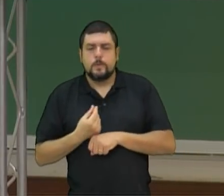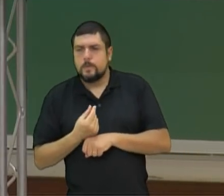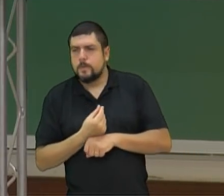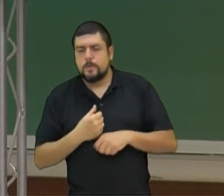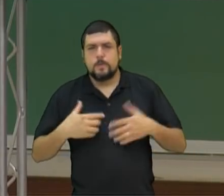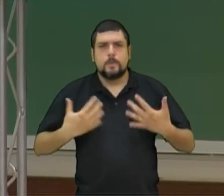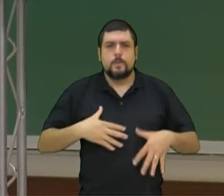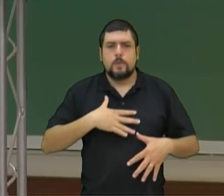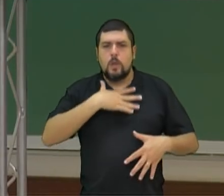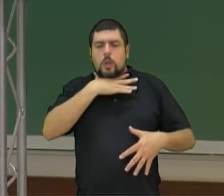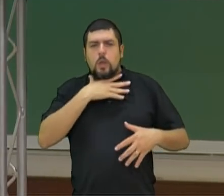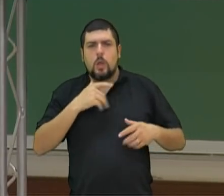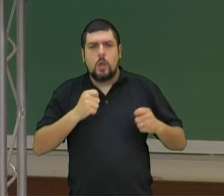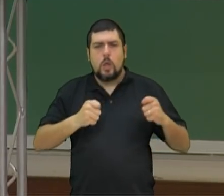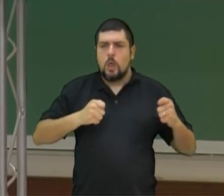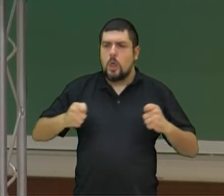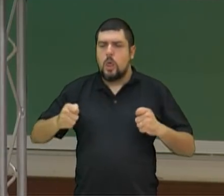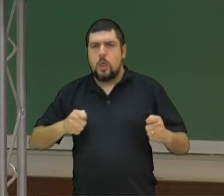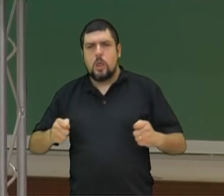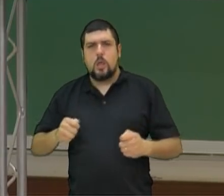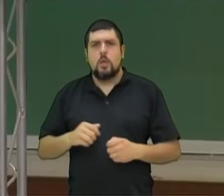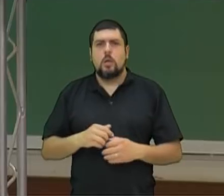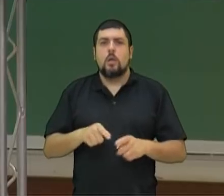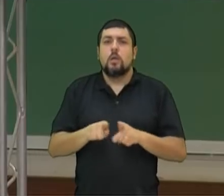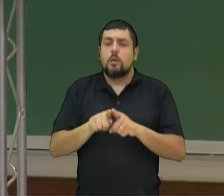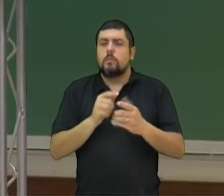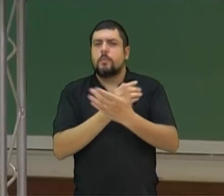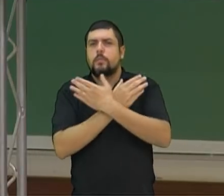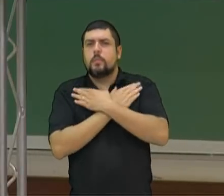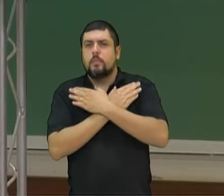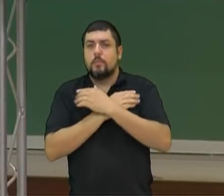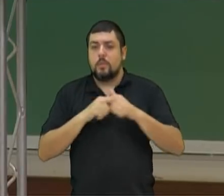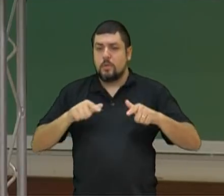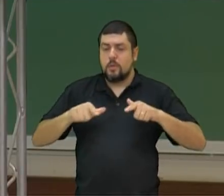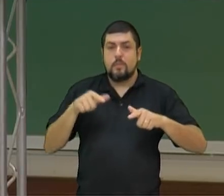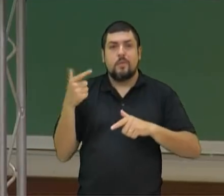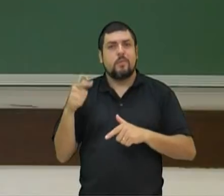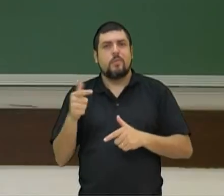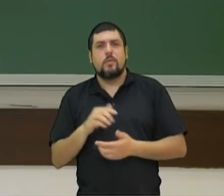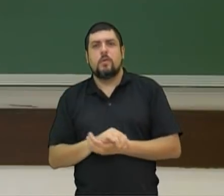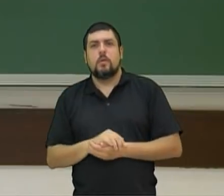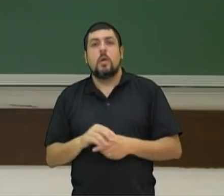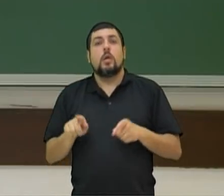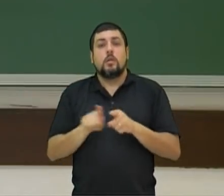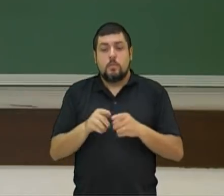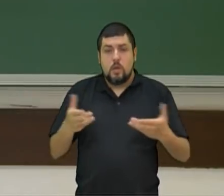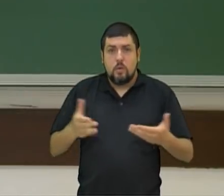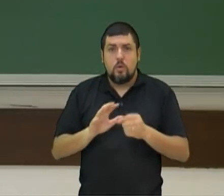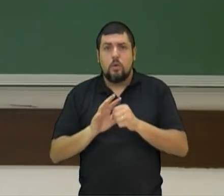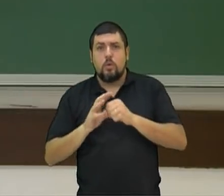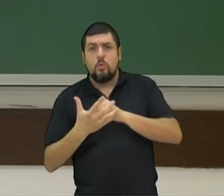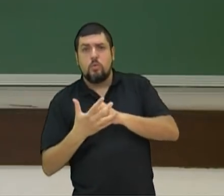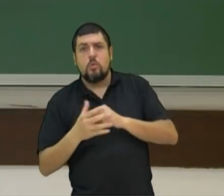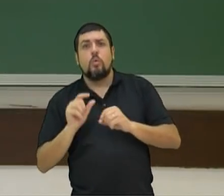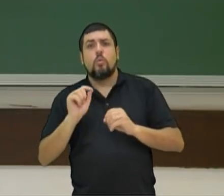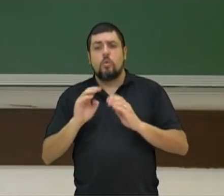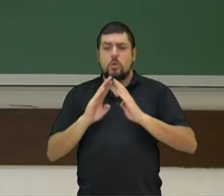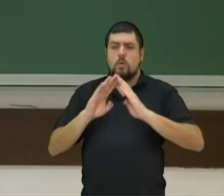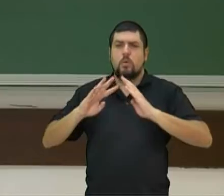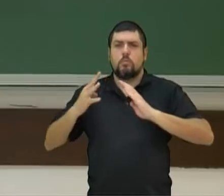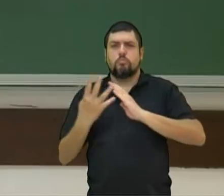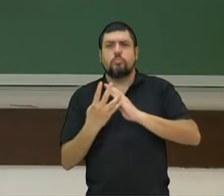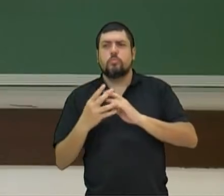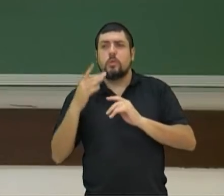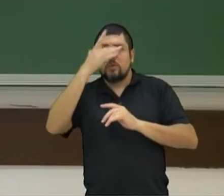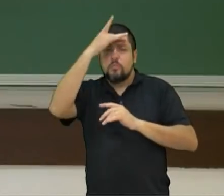Olha a situação que nós estamos vivendo devido ao Covid-19, estarmos em casa, né, num isolamento social, sem contato